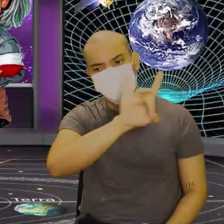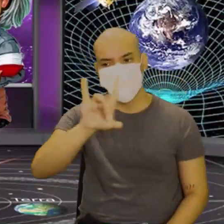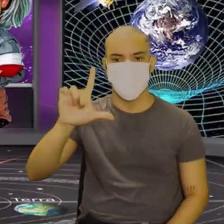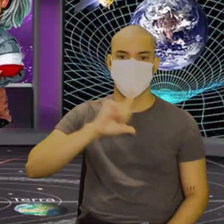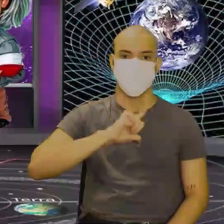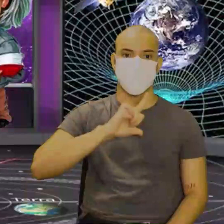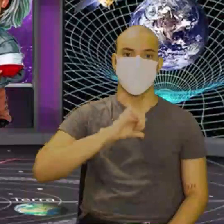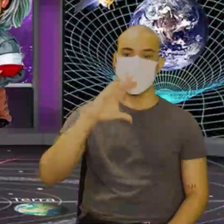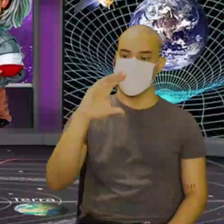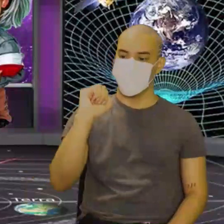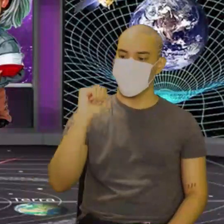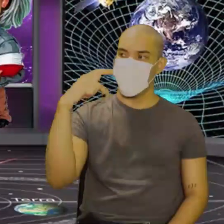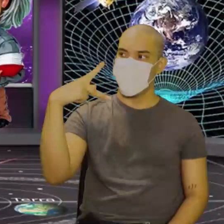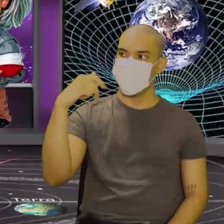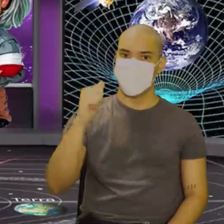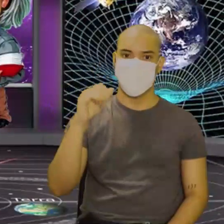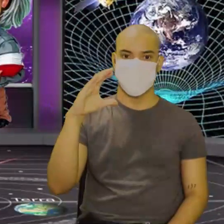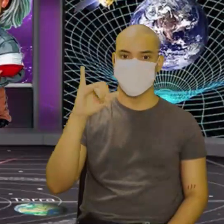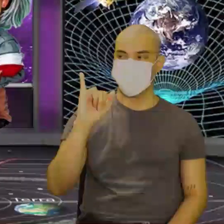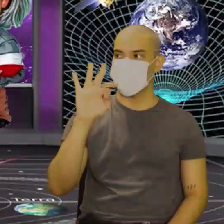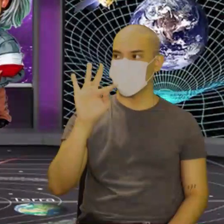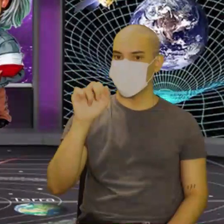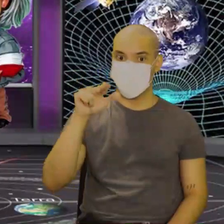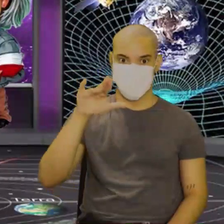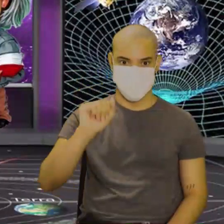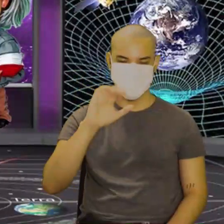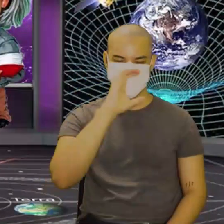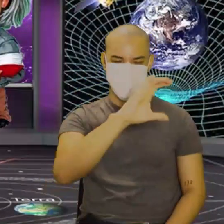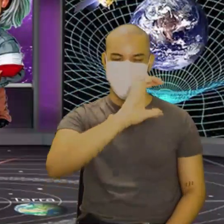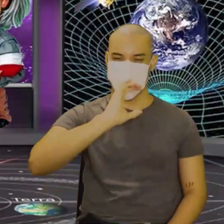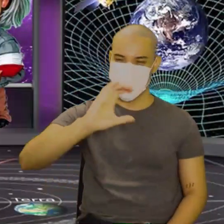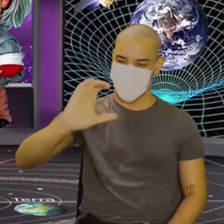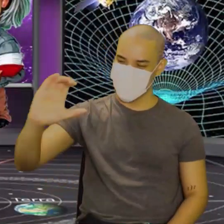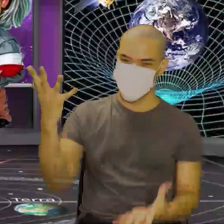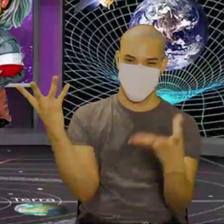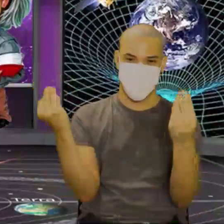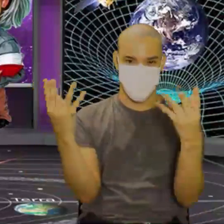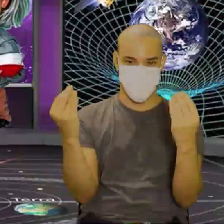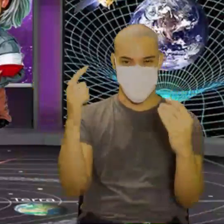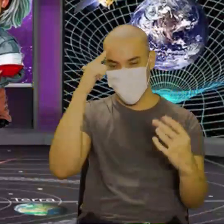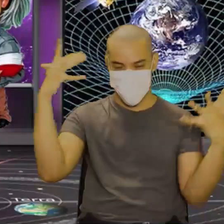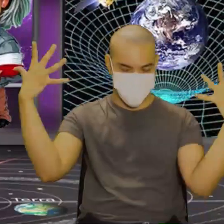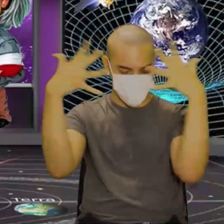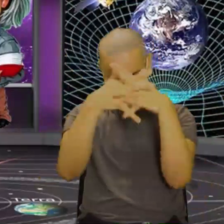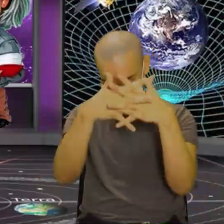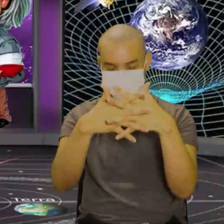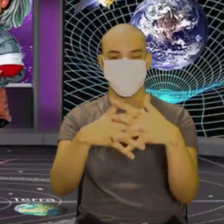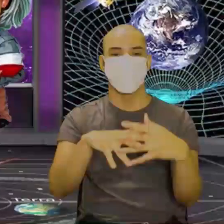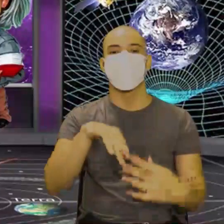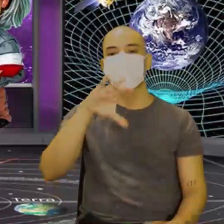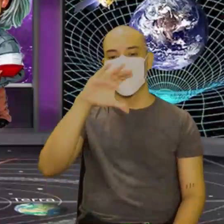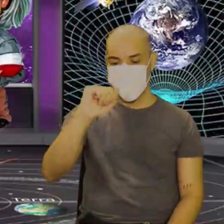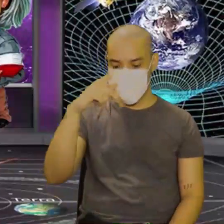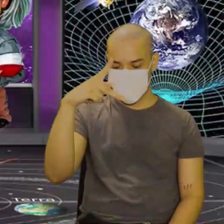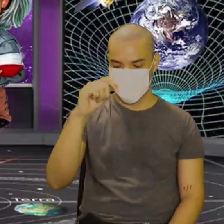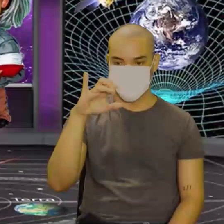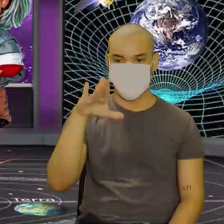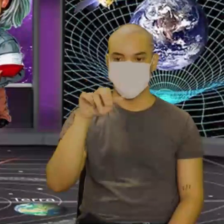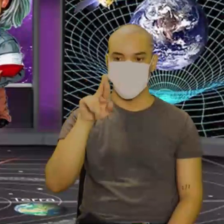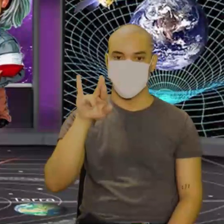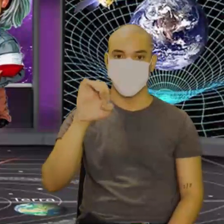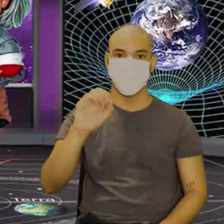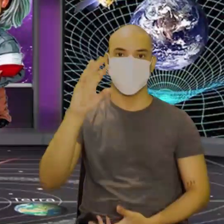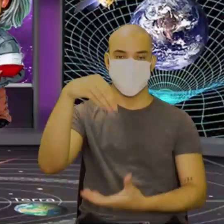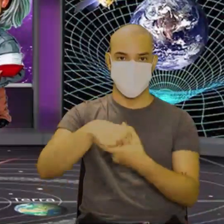de capacitância, que é a capacidade, é muito C, né, gente? Que é a capacidade aí de armazenar